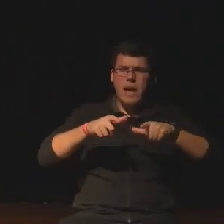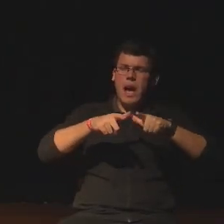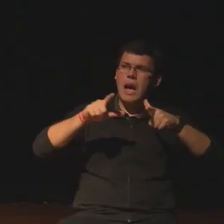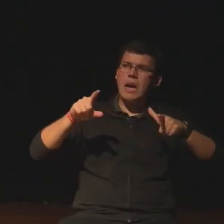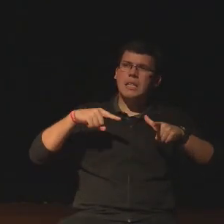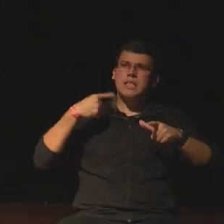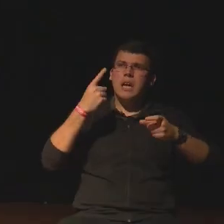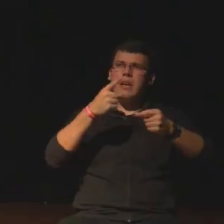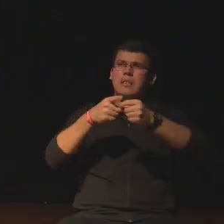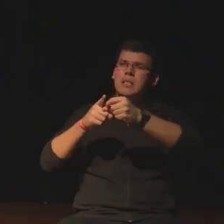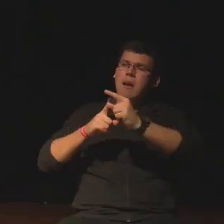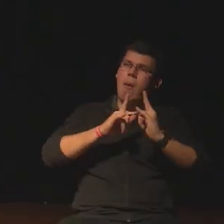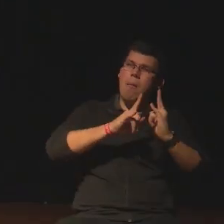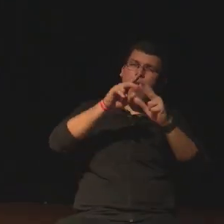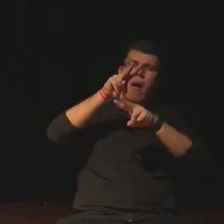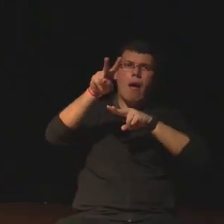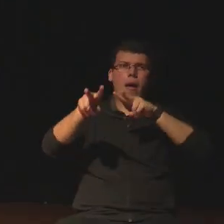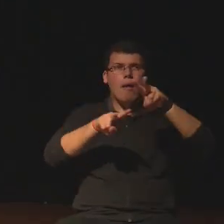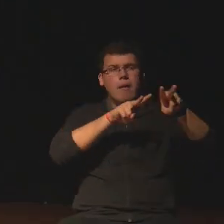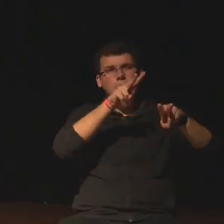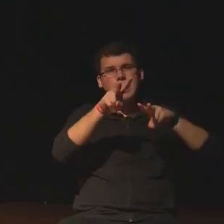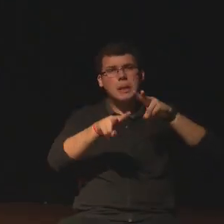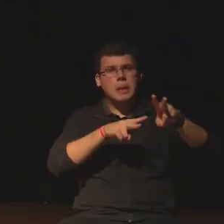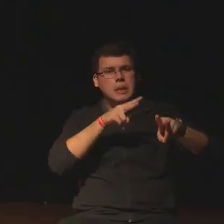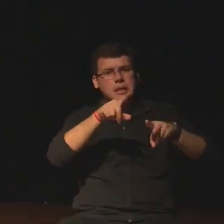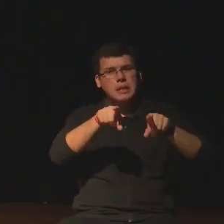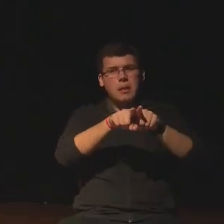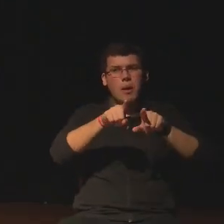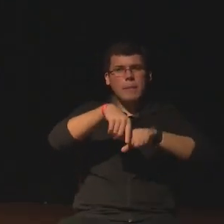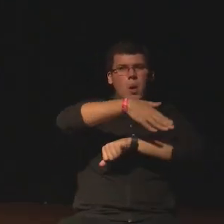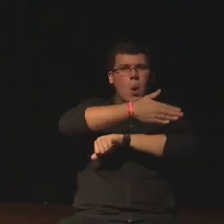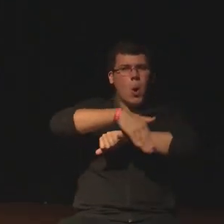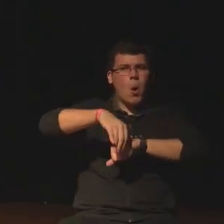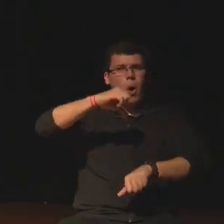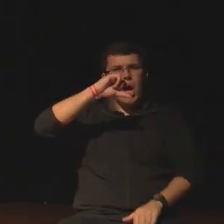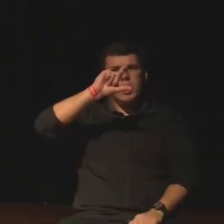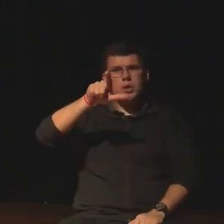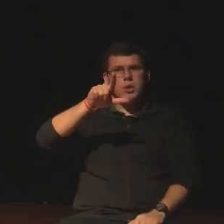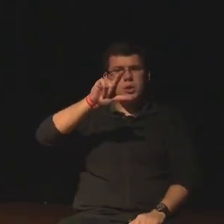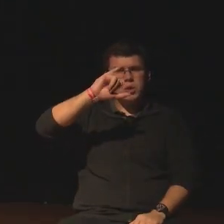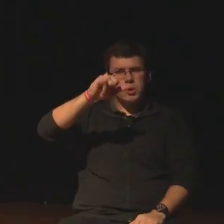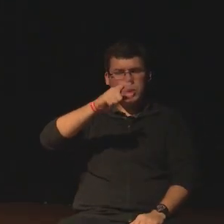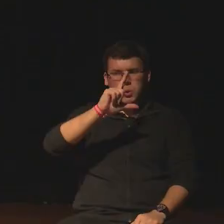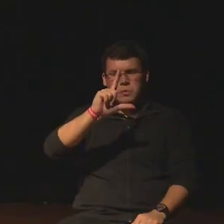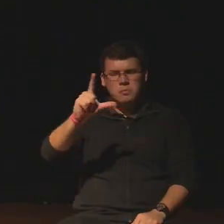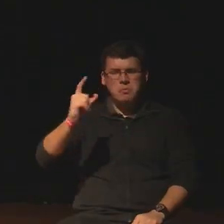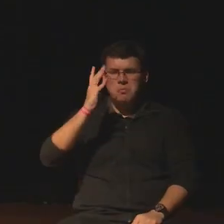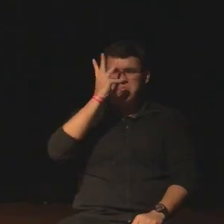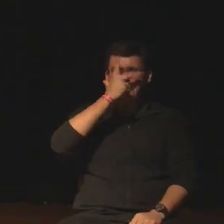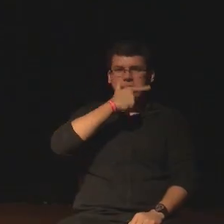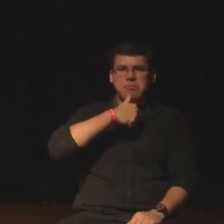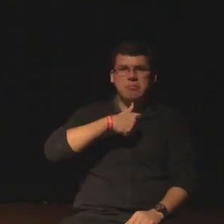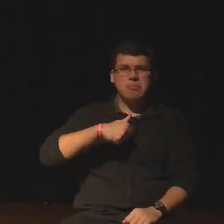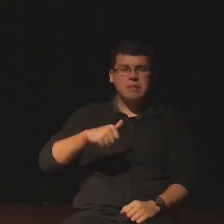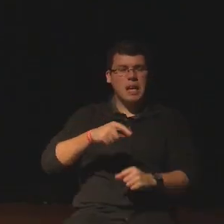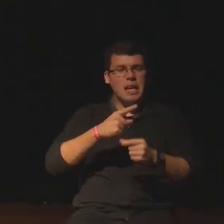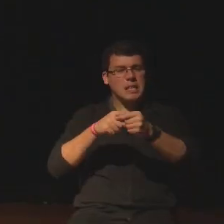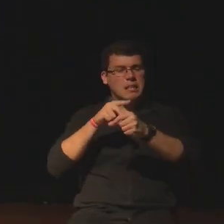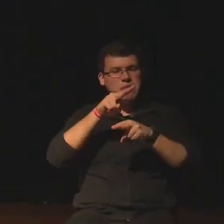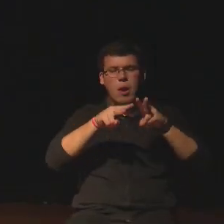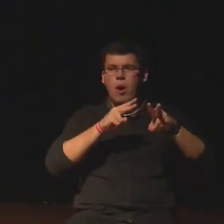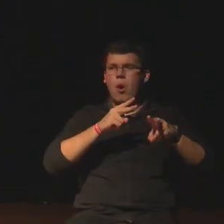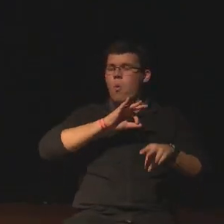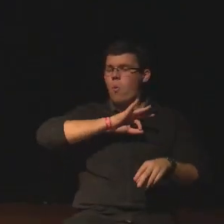cidade, contemplar a 9 de julho, que é uma beleza, olhar para ver a cidade,